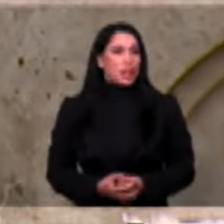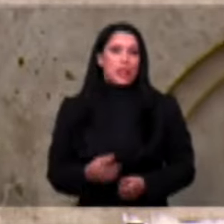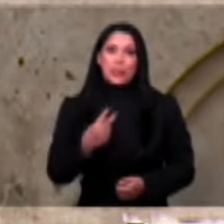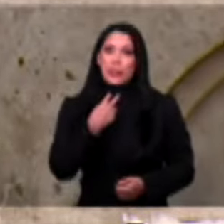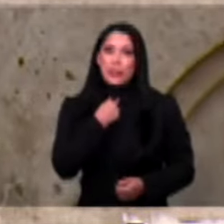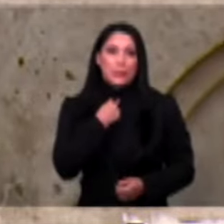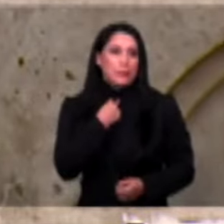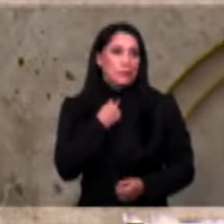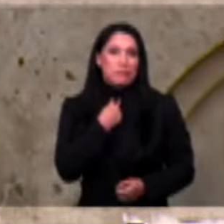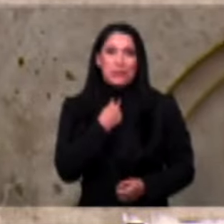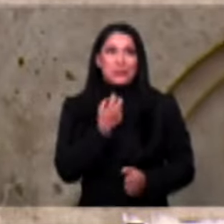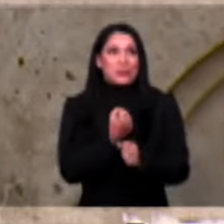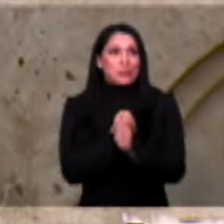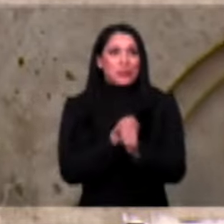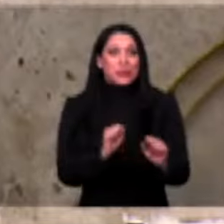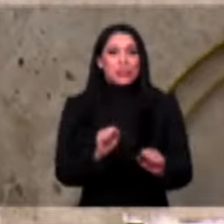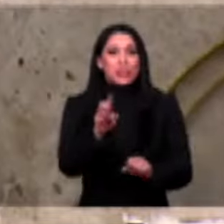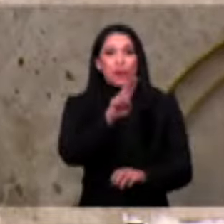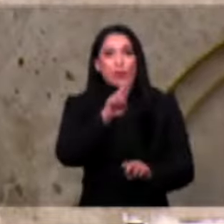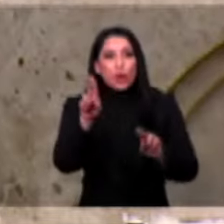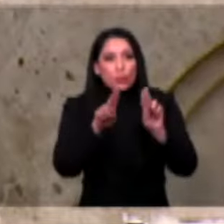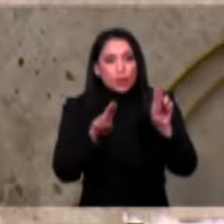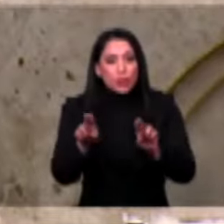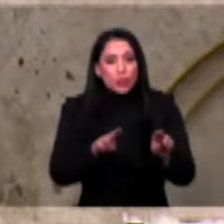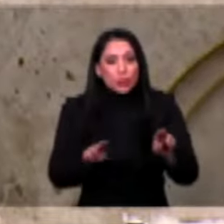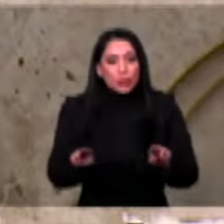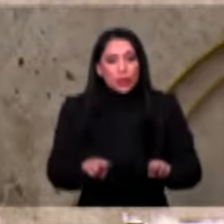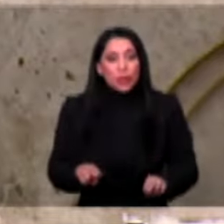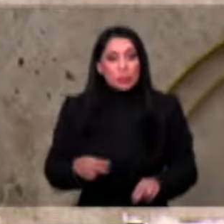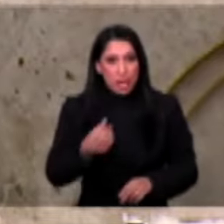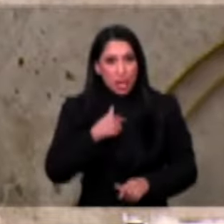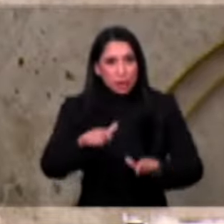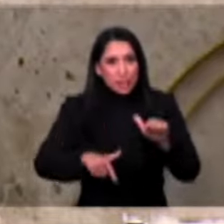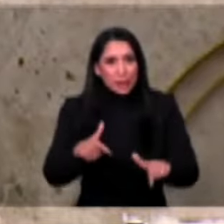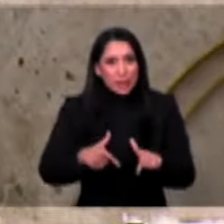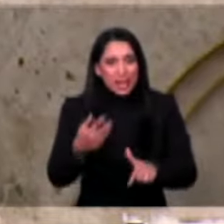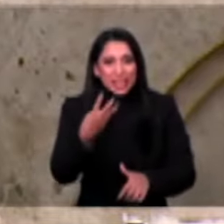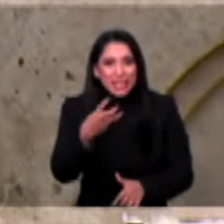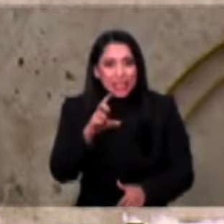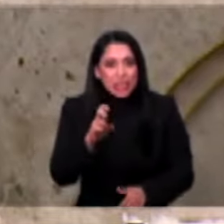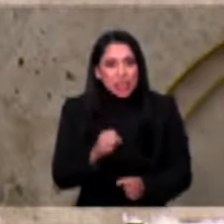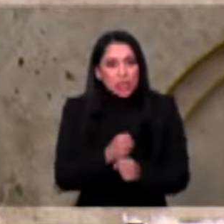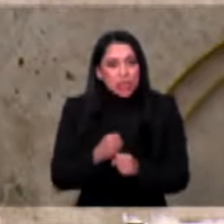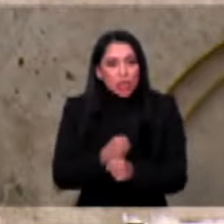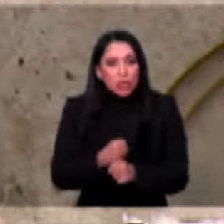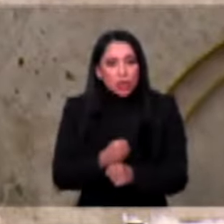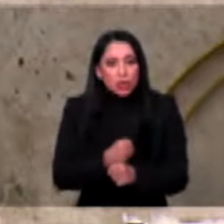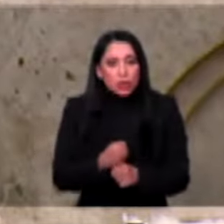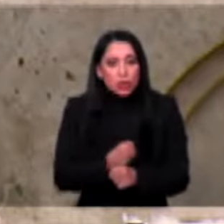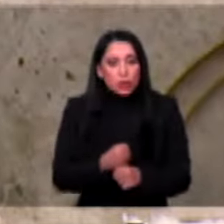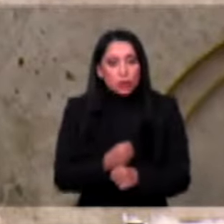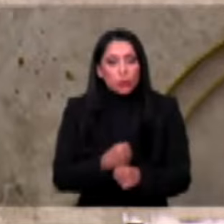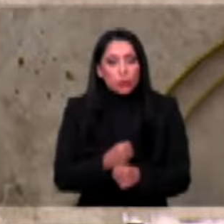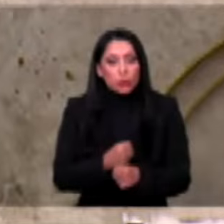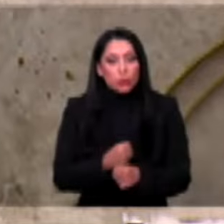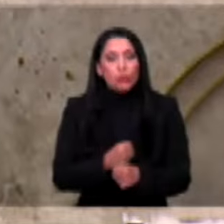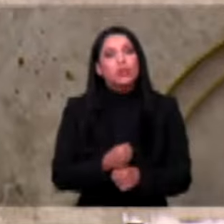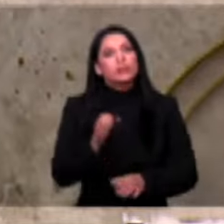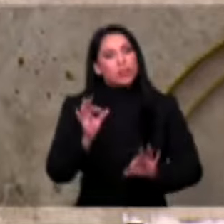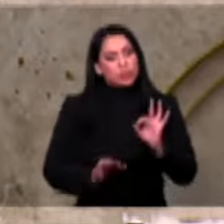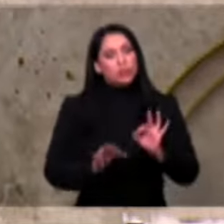todos. Exerci os primeiros 35 anos da judicatura na minha querida Justiça